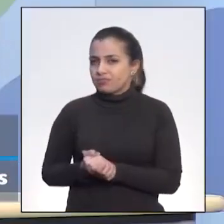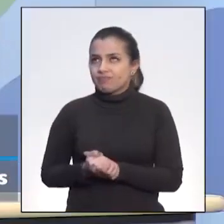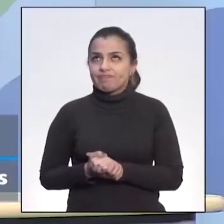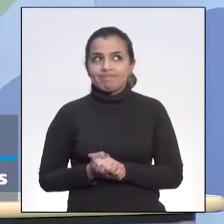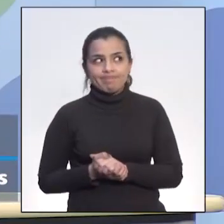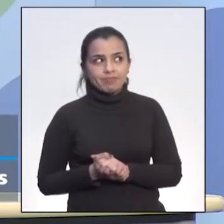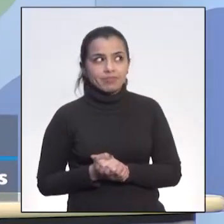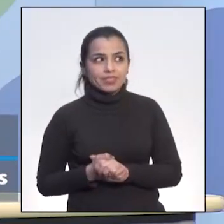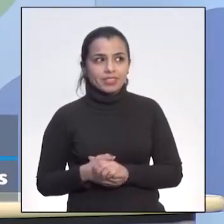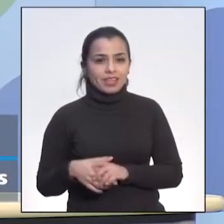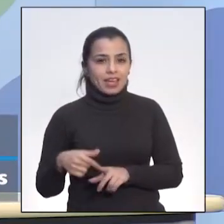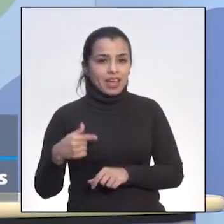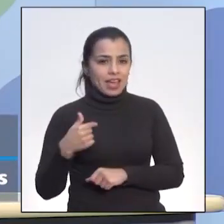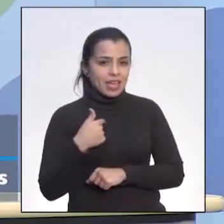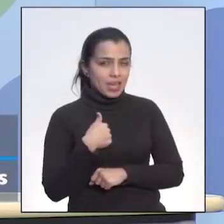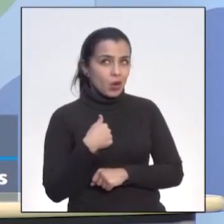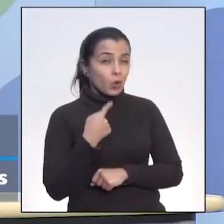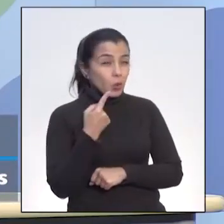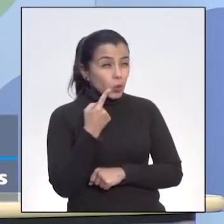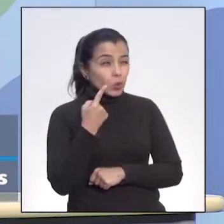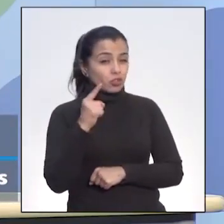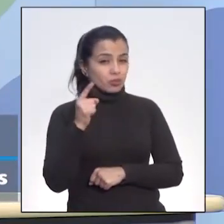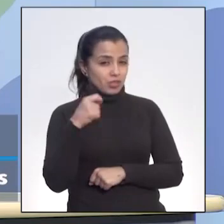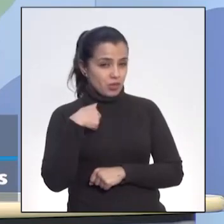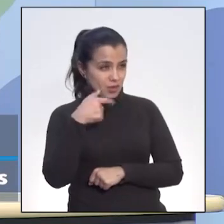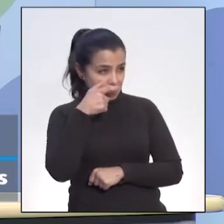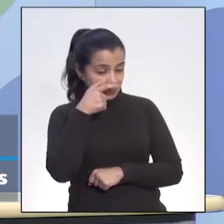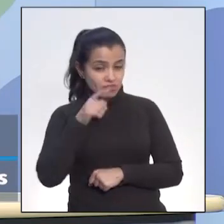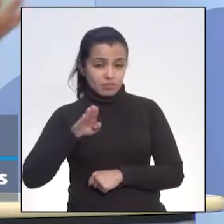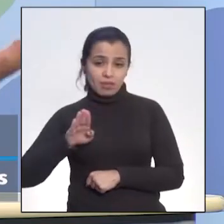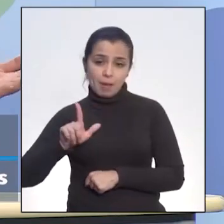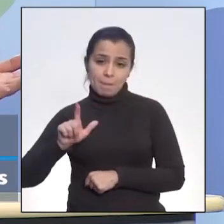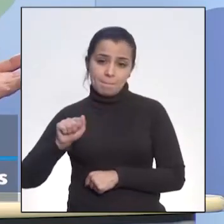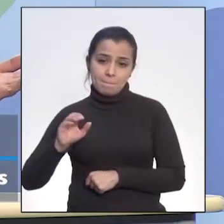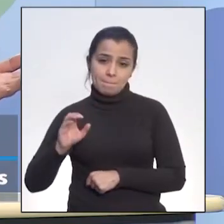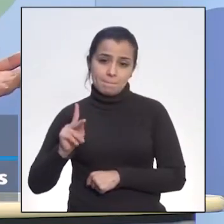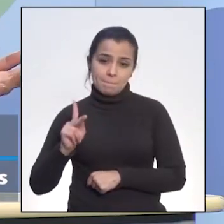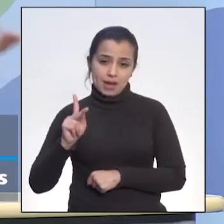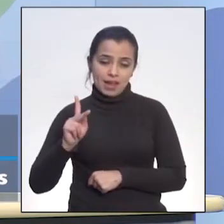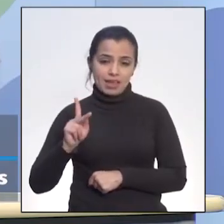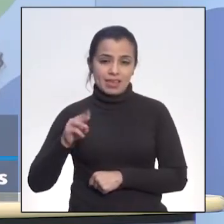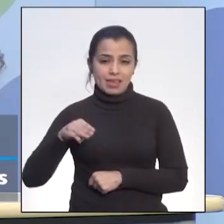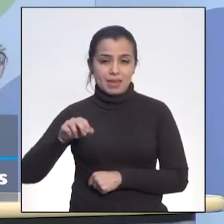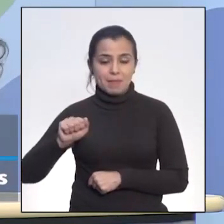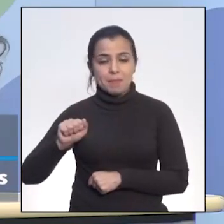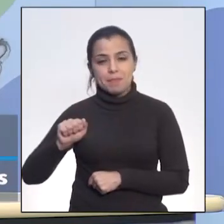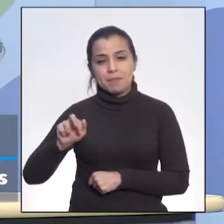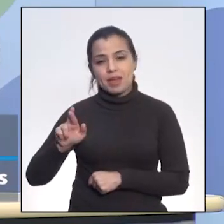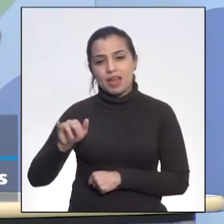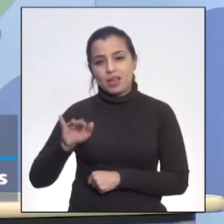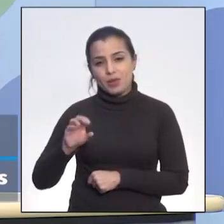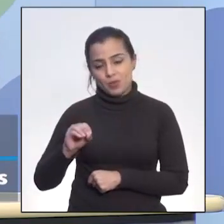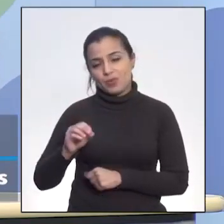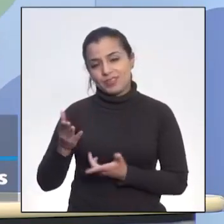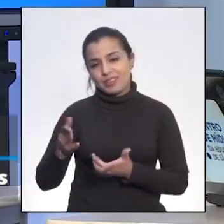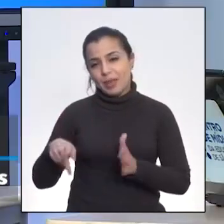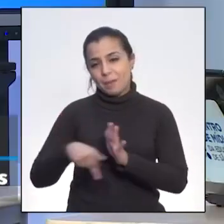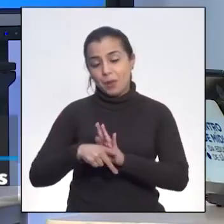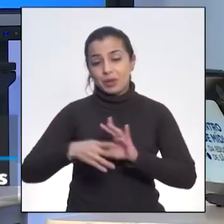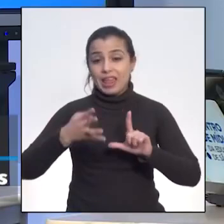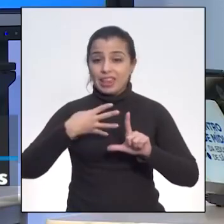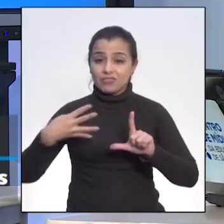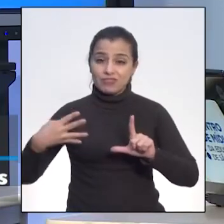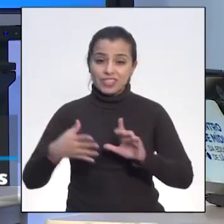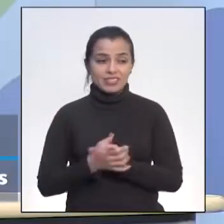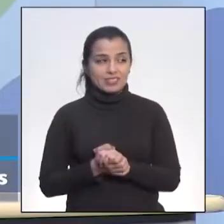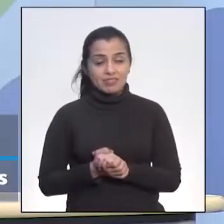Então, eu estava até te falando que o último filme que eu assisti foi o Black Mirror, que eu estou assistindo, mas é Netflix. O seriado. Black Mirror. Black Mirror. Pô, bem legal, bem